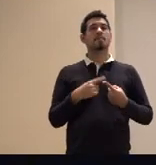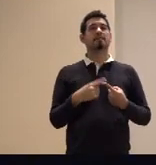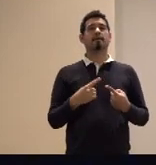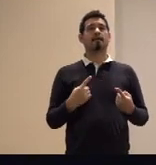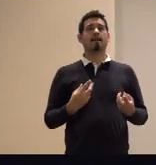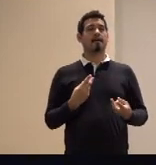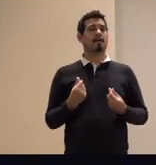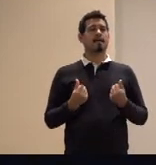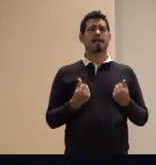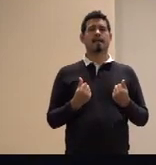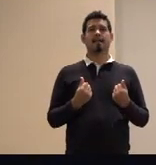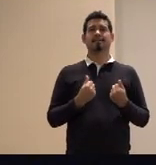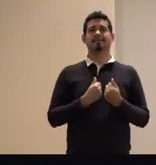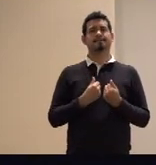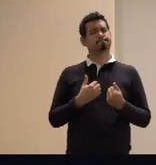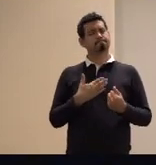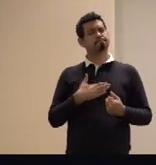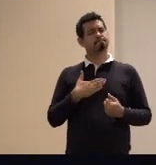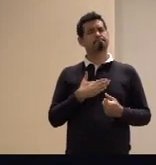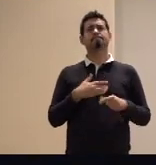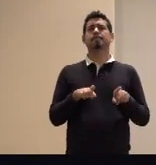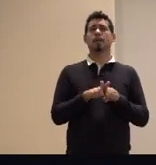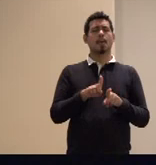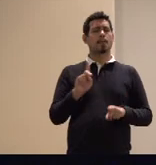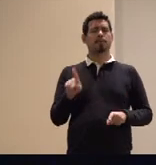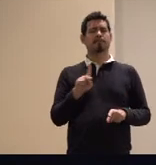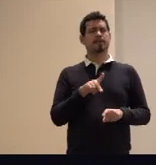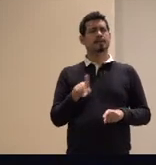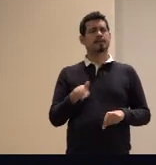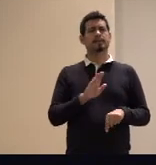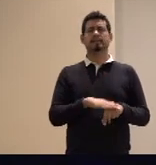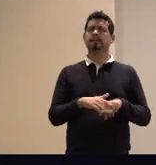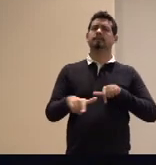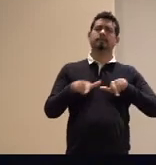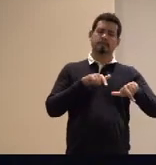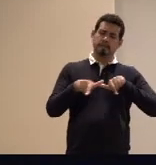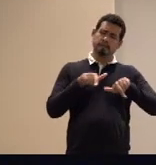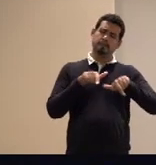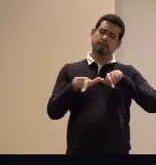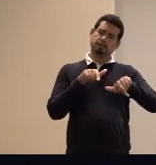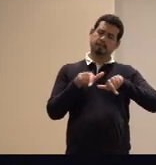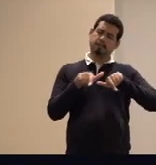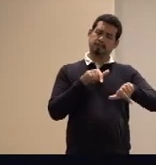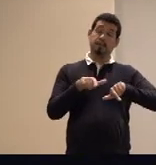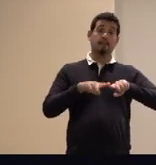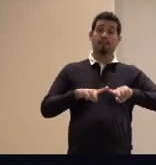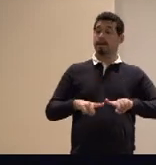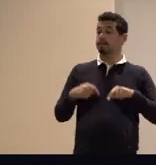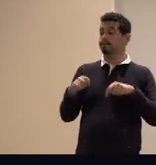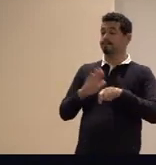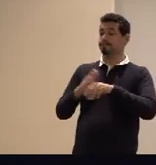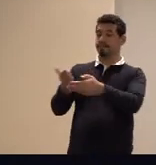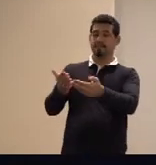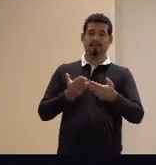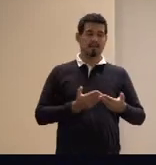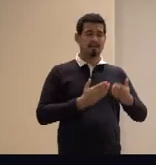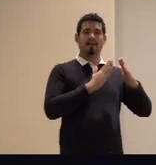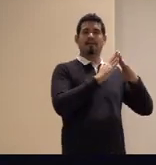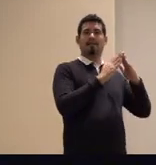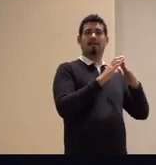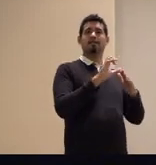um ativista dessa causa, ele é professor, né? Ele vem desse chão de fábrica, mas ele precisou ser chamado na Casa